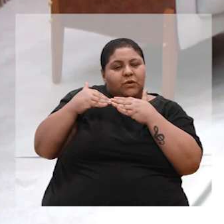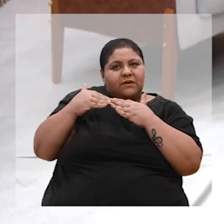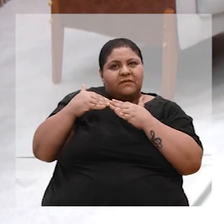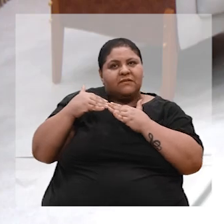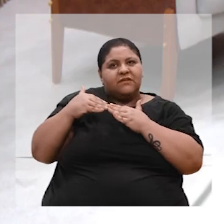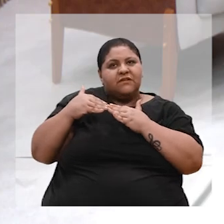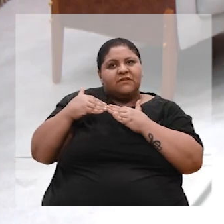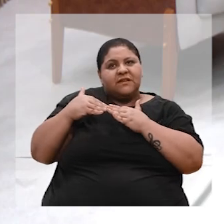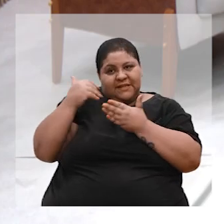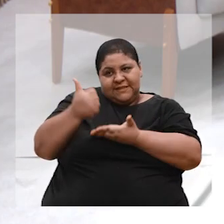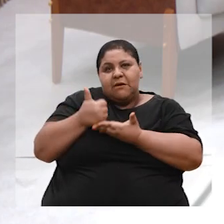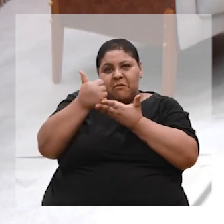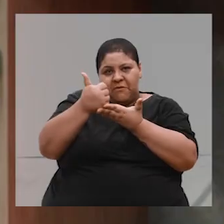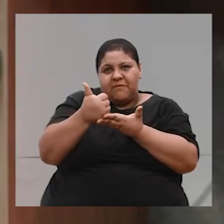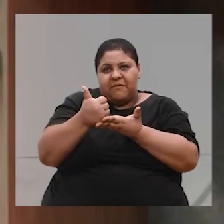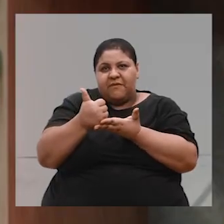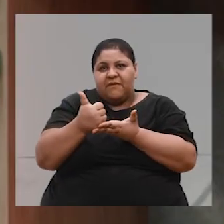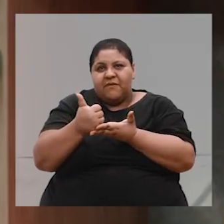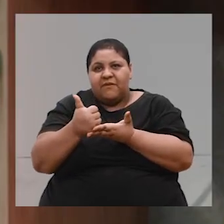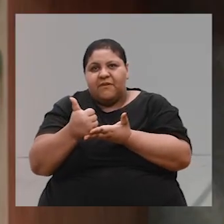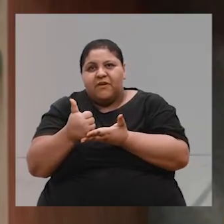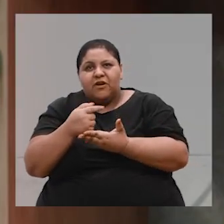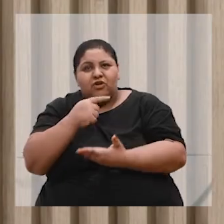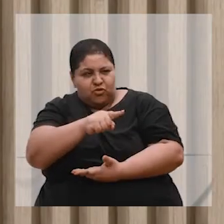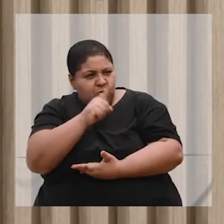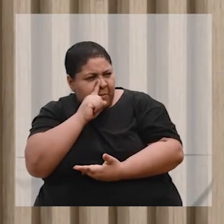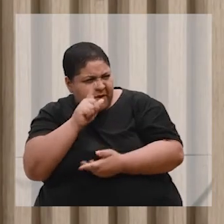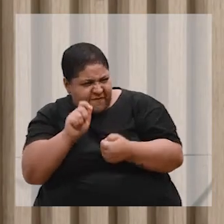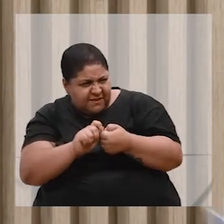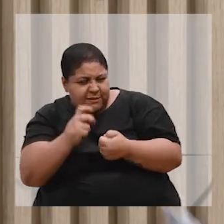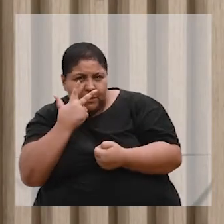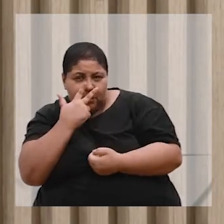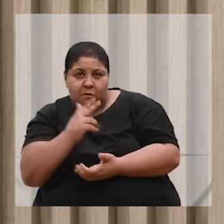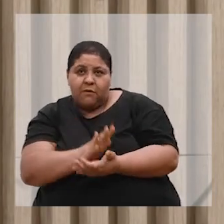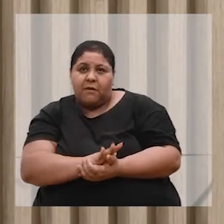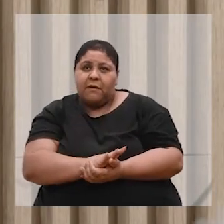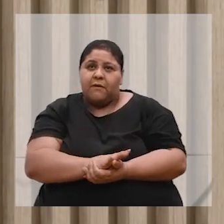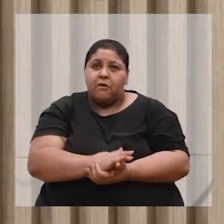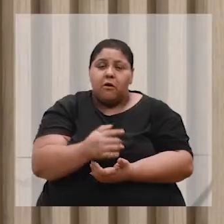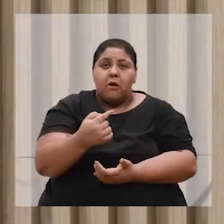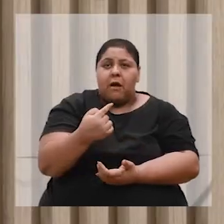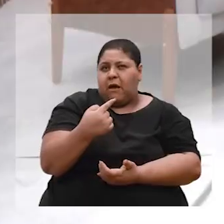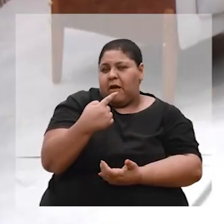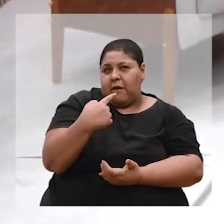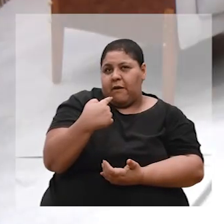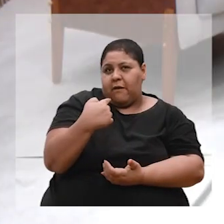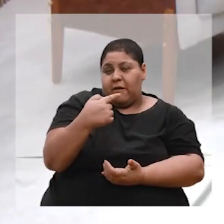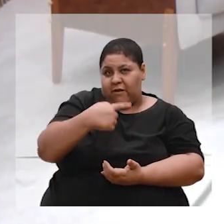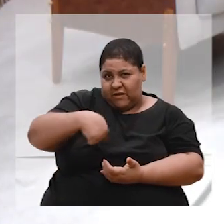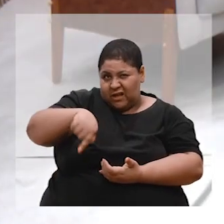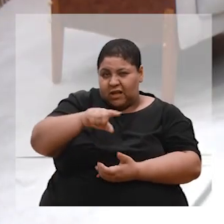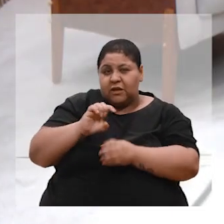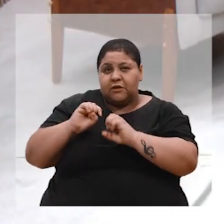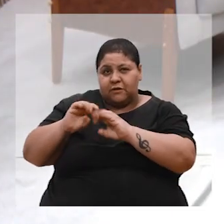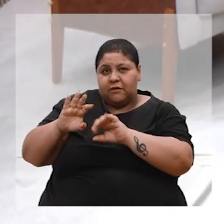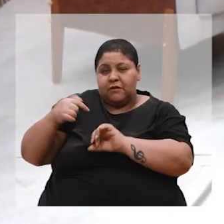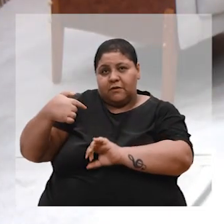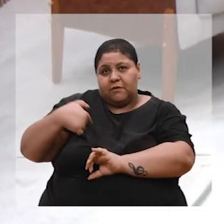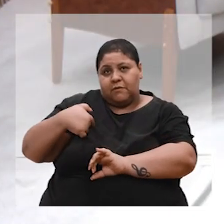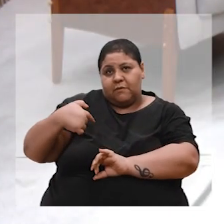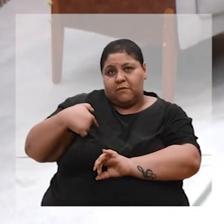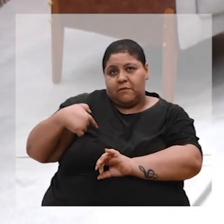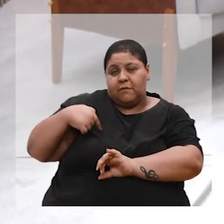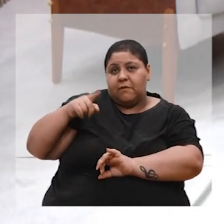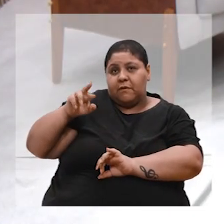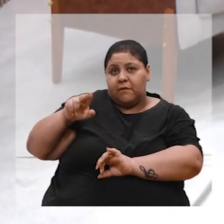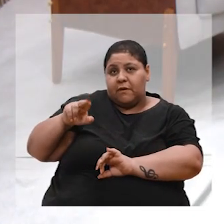né, esse apoio. Tua mãe fazia isso contigo, Rosa? A minha mãe, ela dizia, meu pai não. Na nossa educação, era eu e